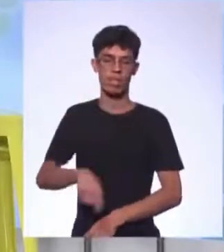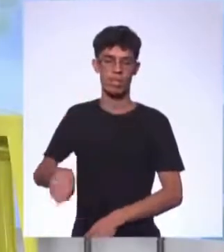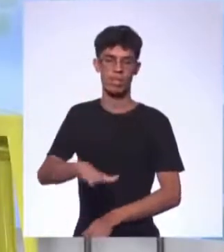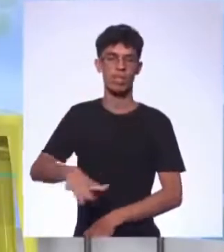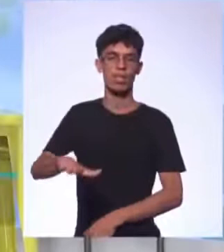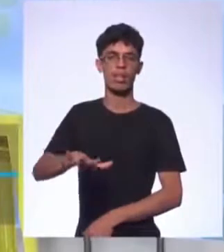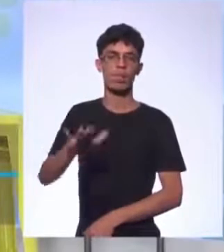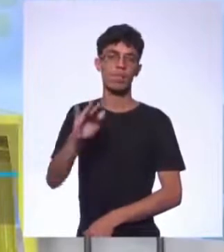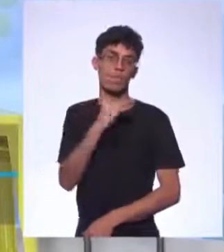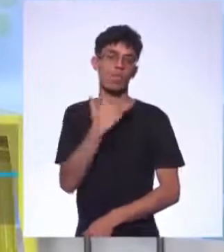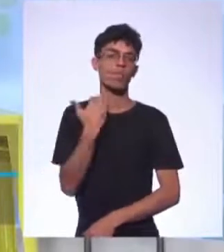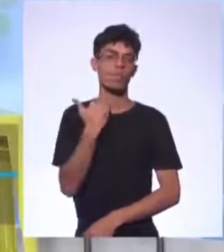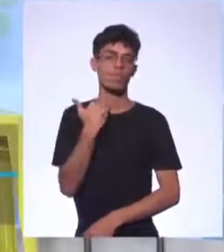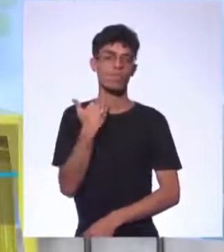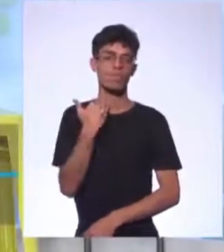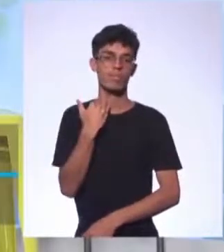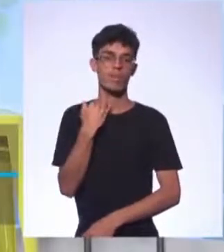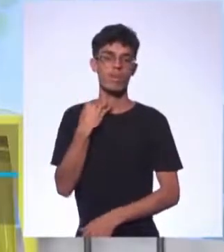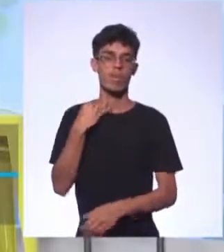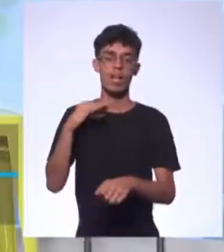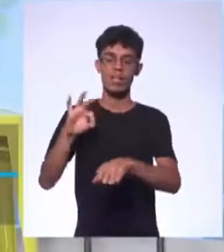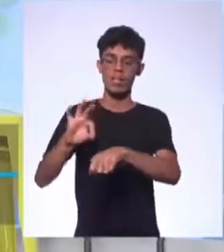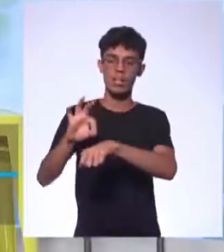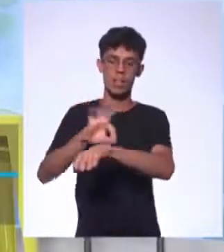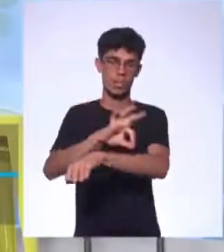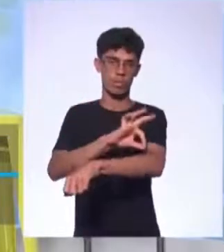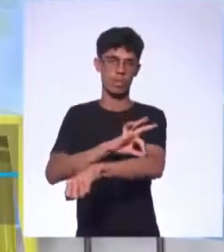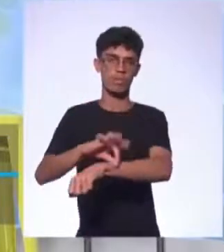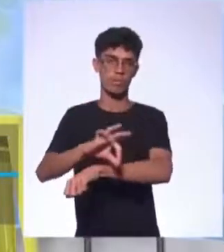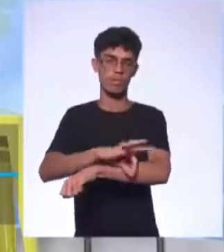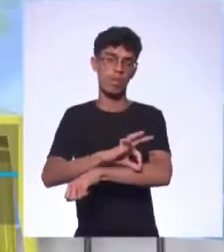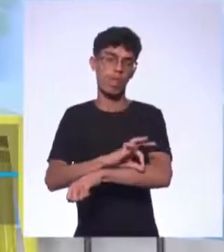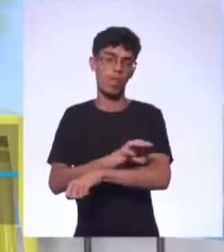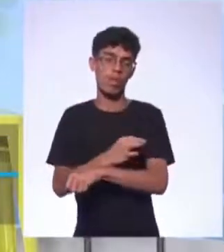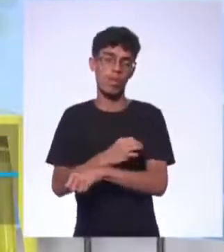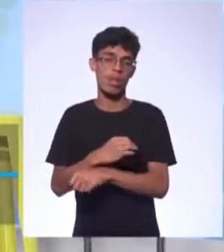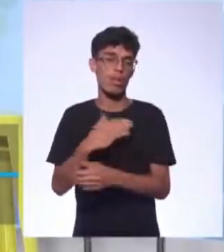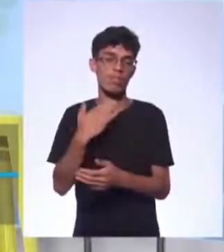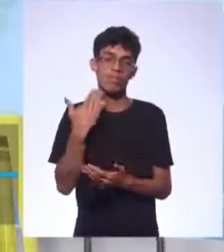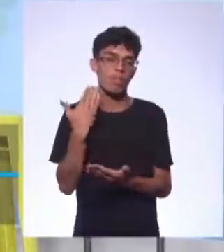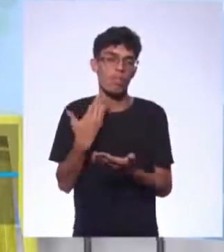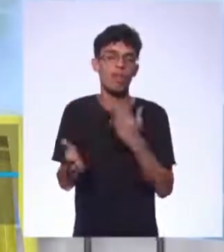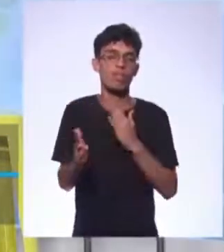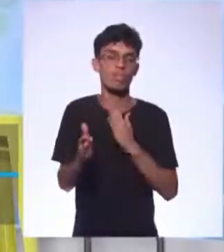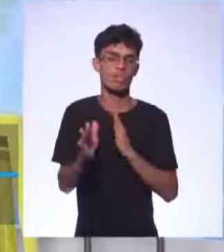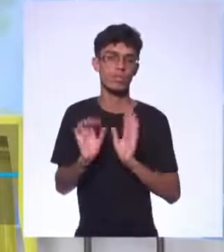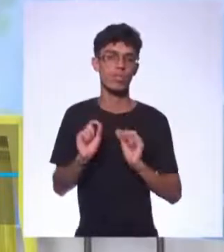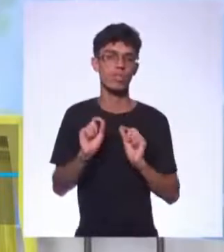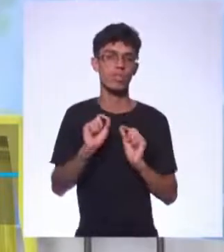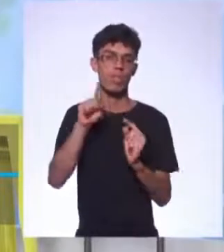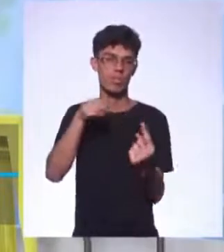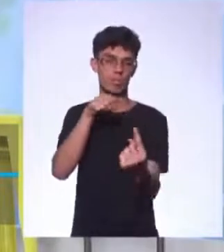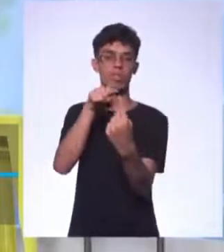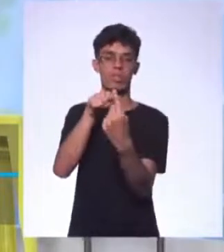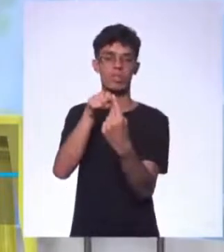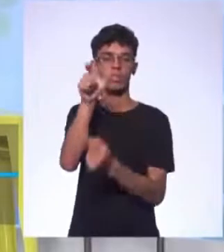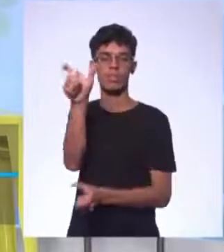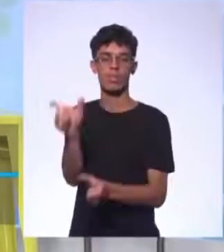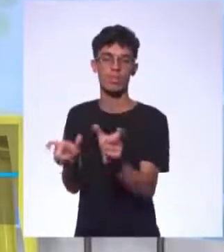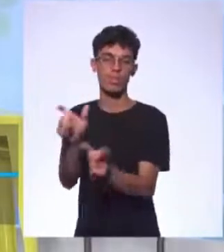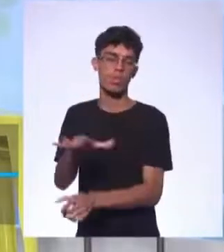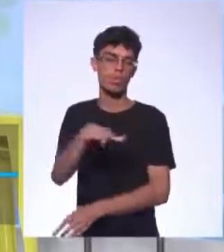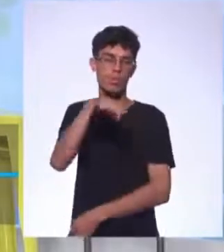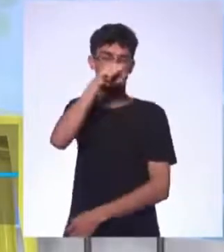função, as células acabam morrendo e a pessoa também pode vir a óbito por asfixia, ok?